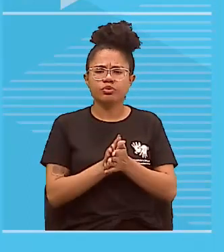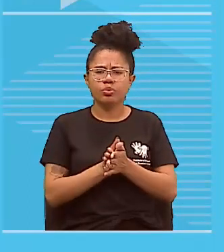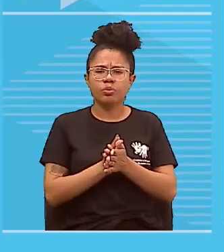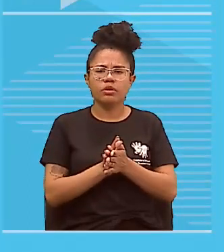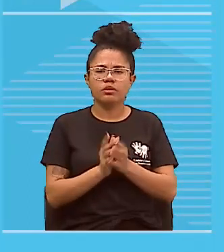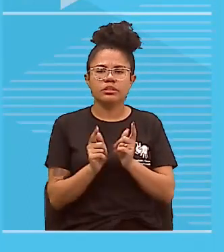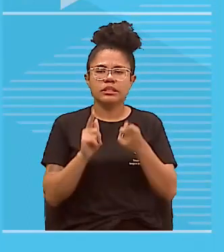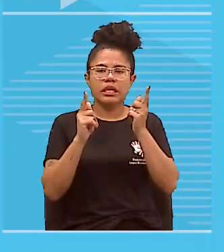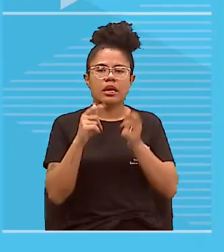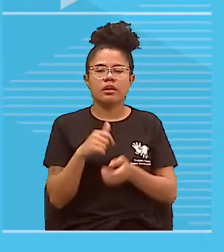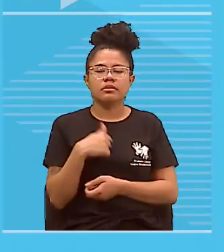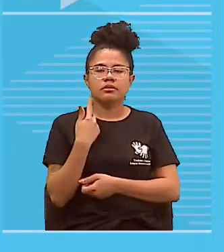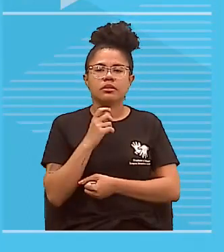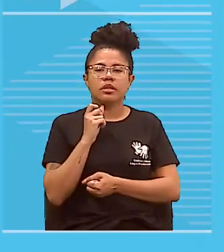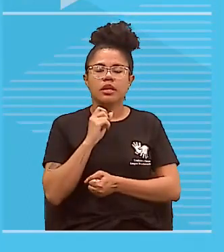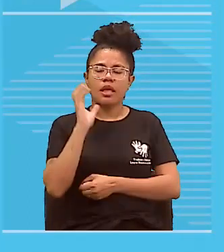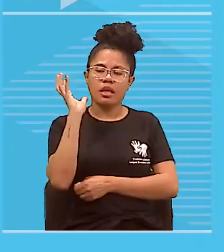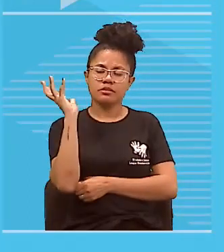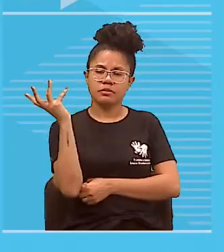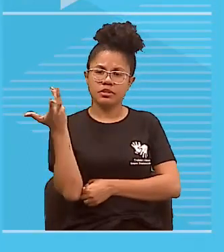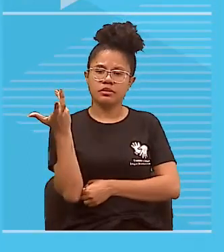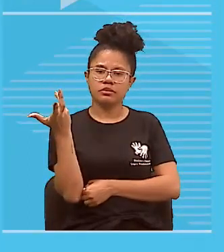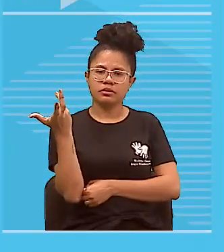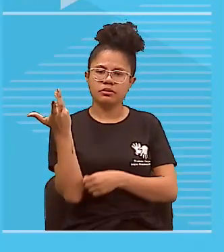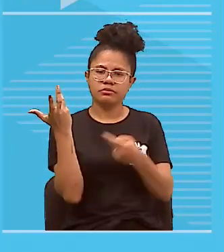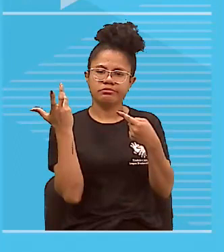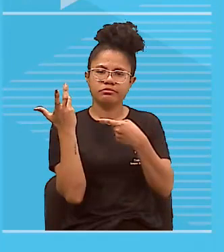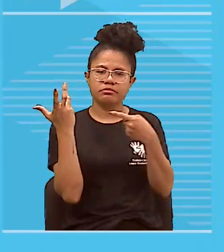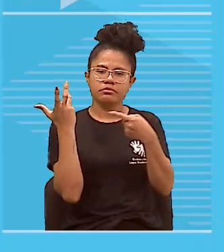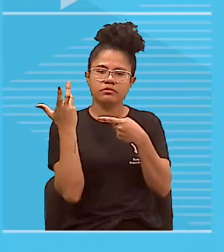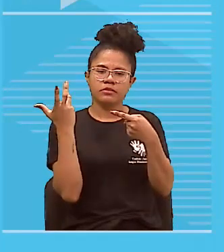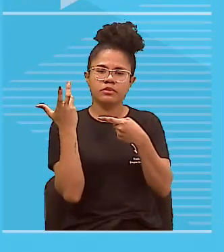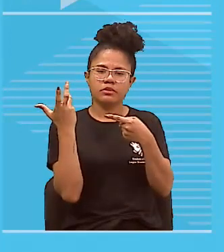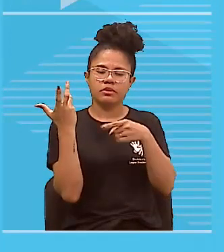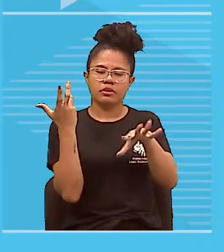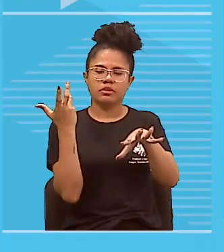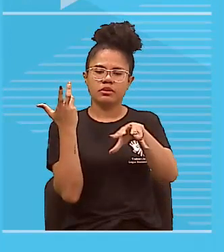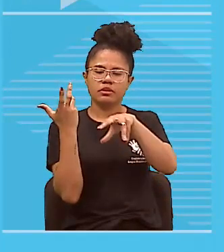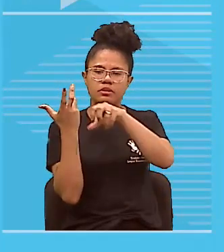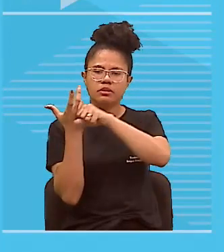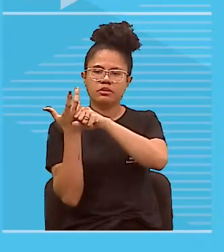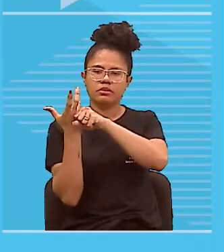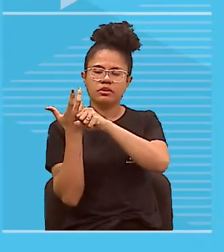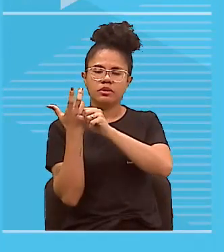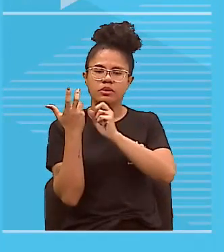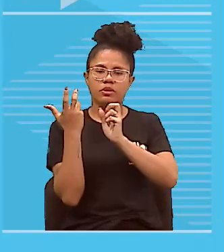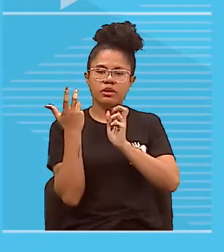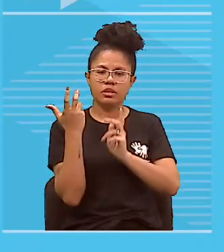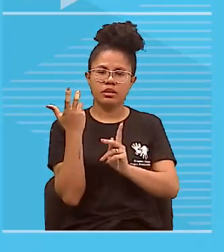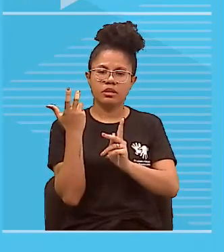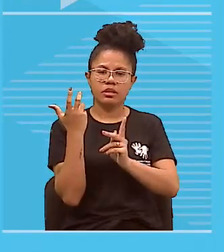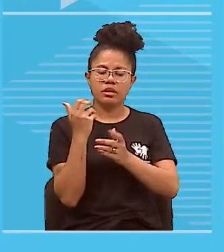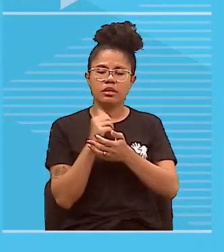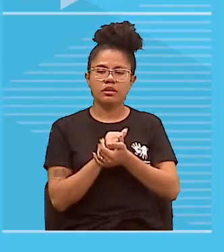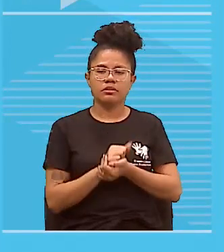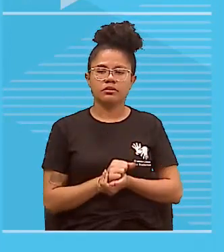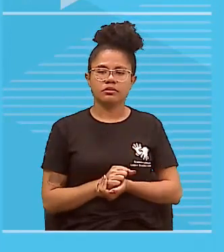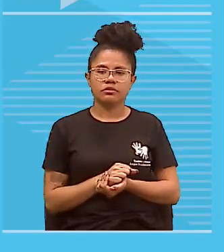atmosfera. Quem é que tira? As plantas, as árvores, as florestas. E quando